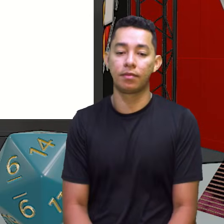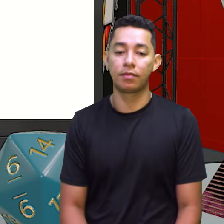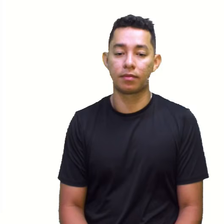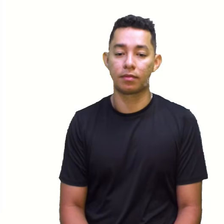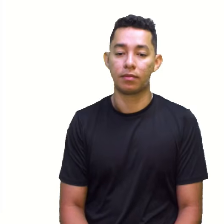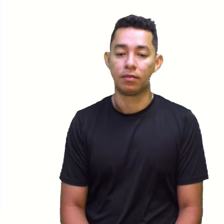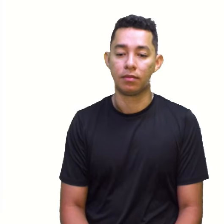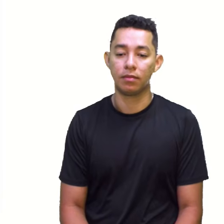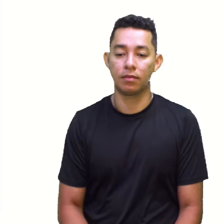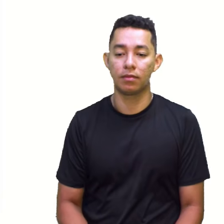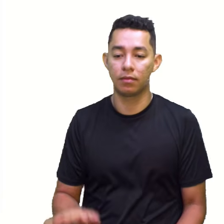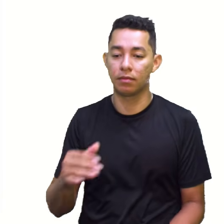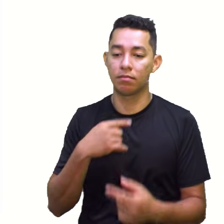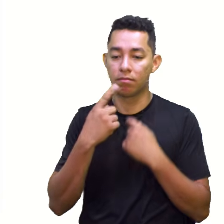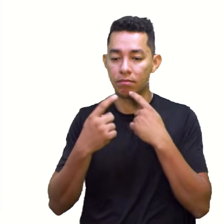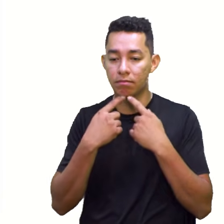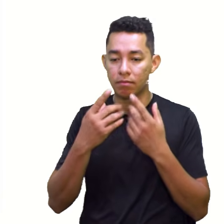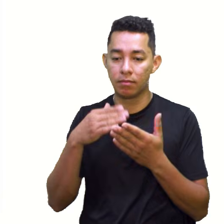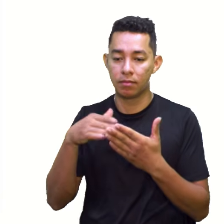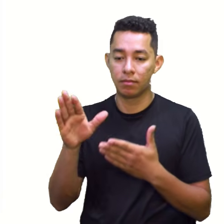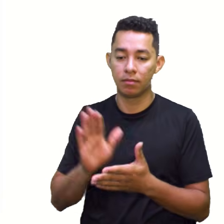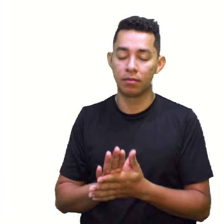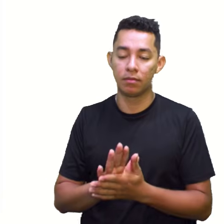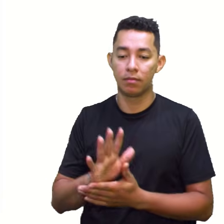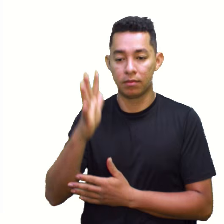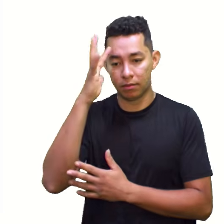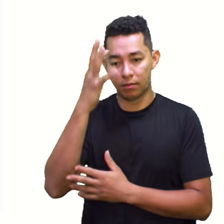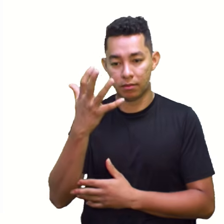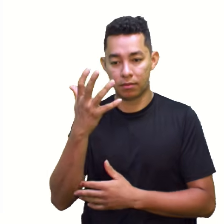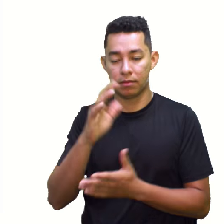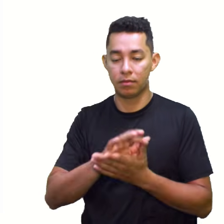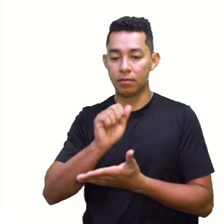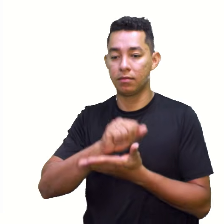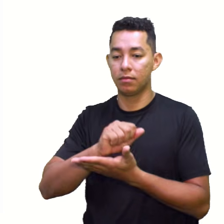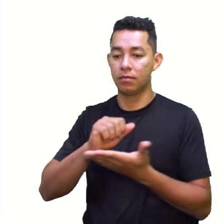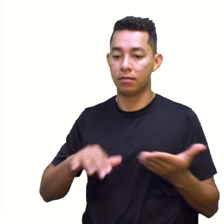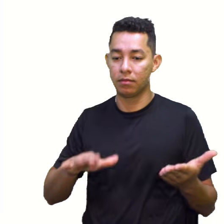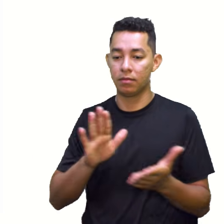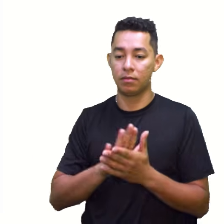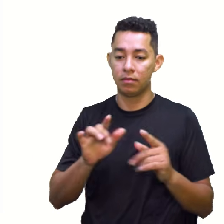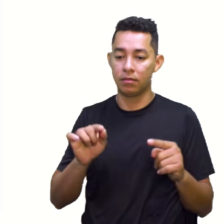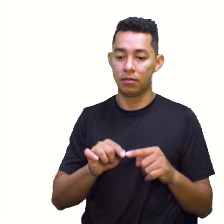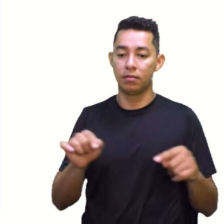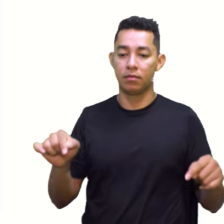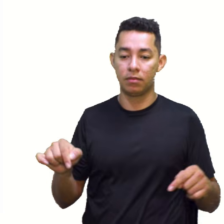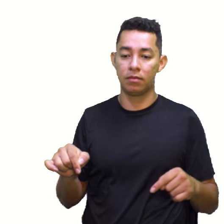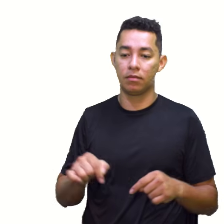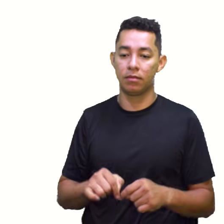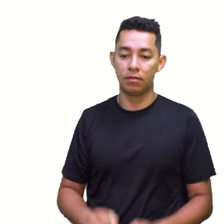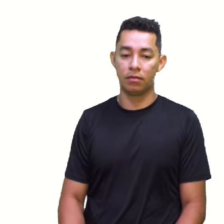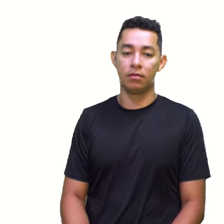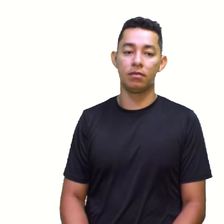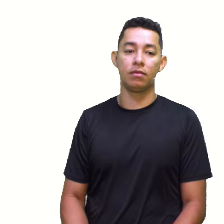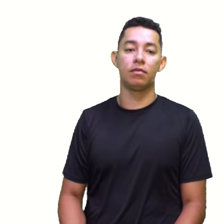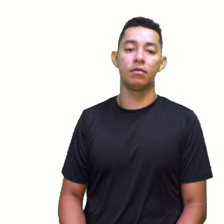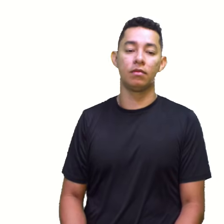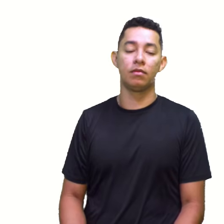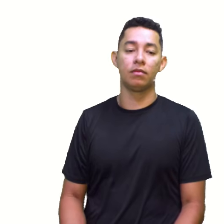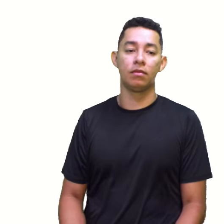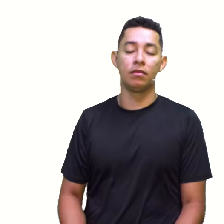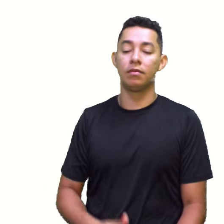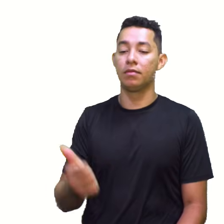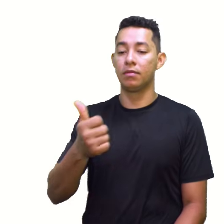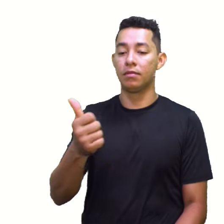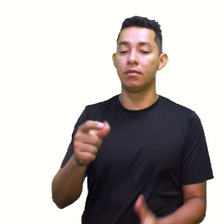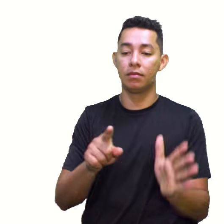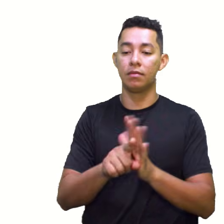diretor, tirando as dúvidas, resolução das atividades de sala. A primeira questão fala